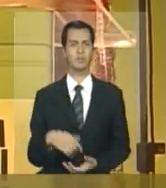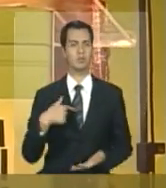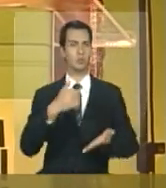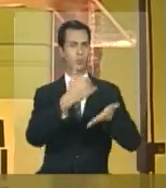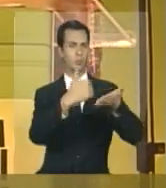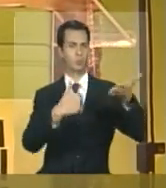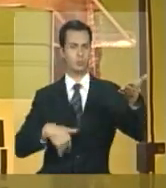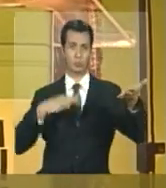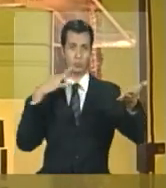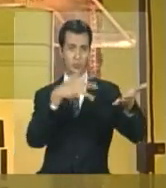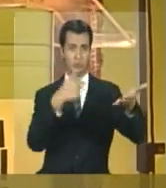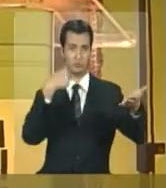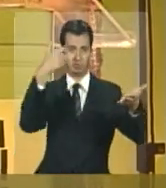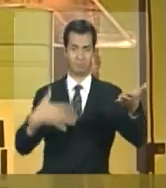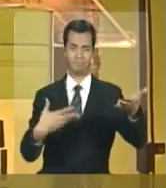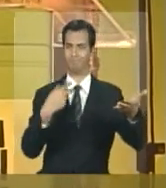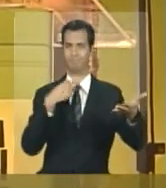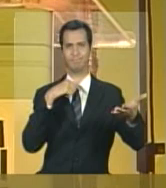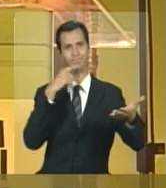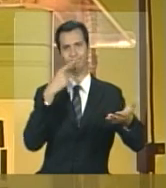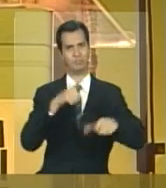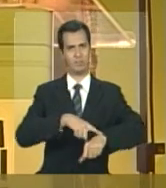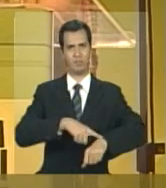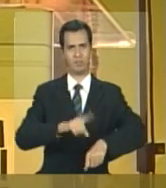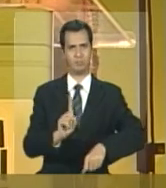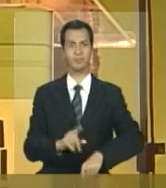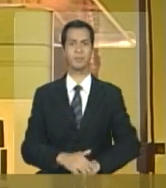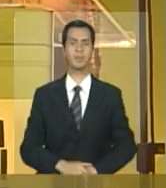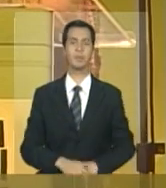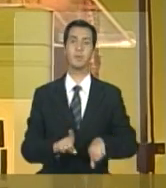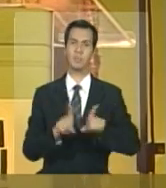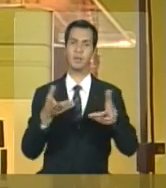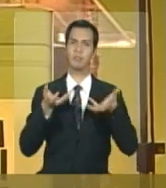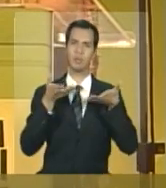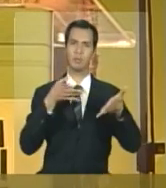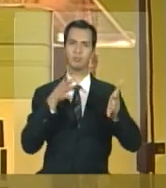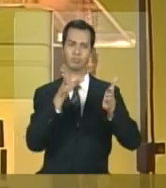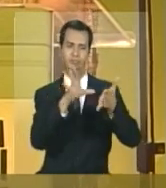sobre todas elas. Mas quero citar